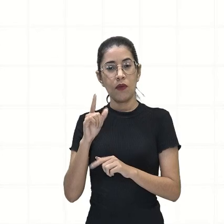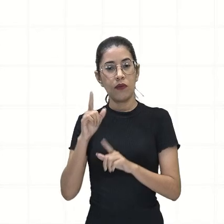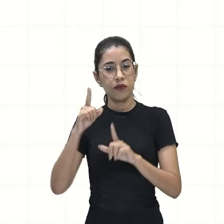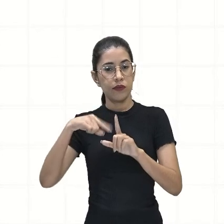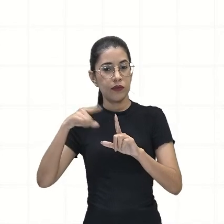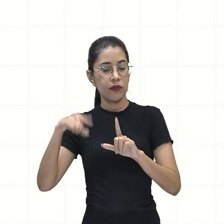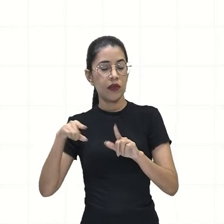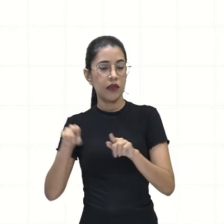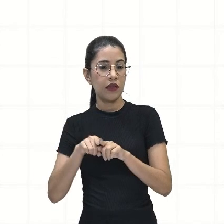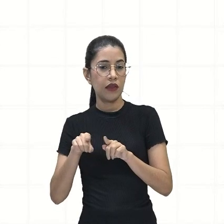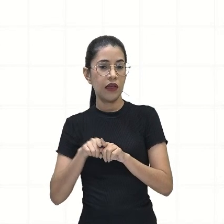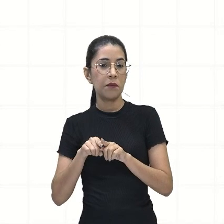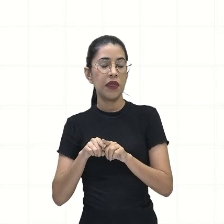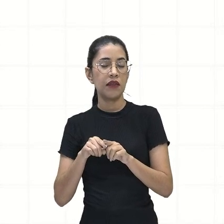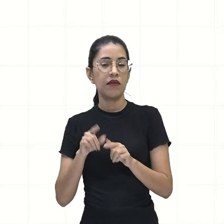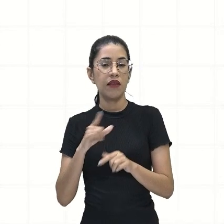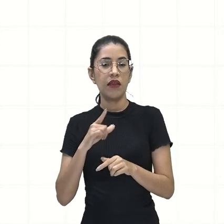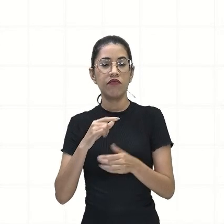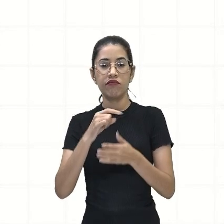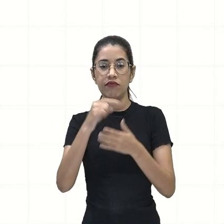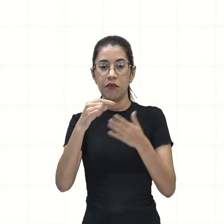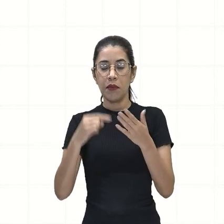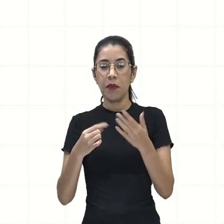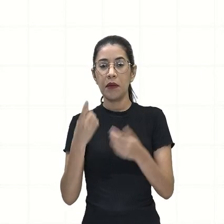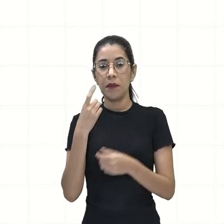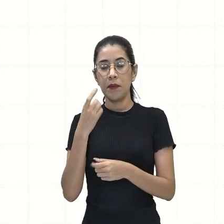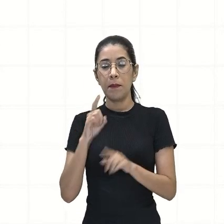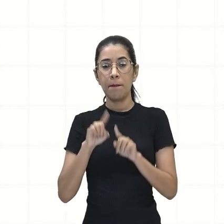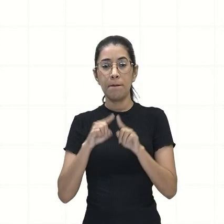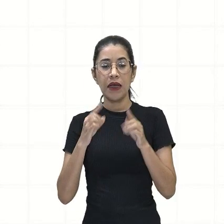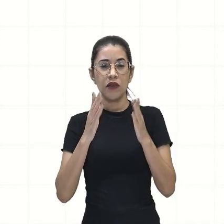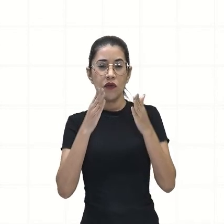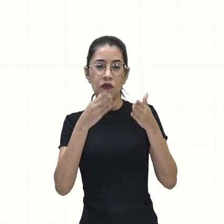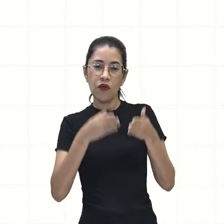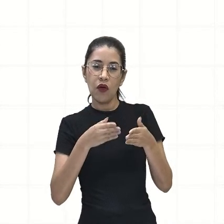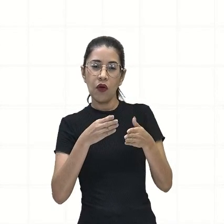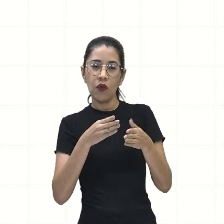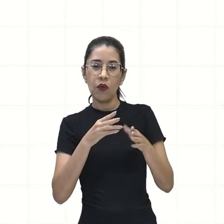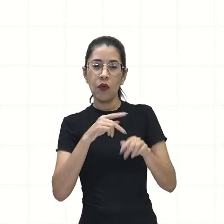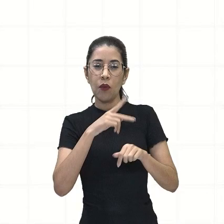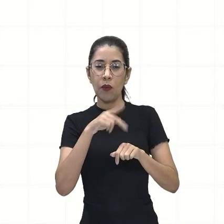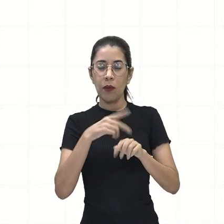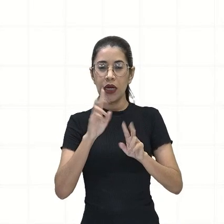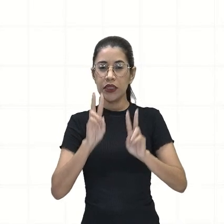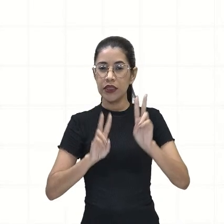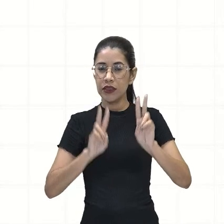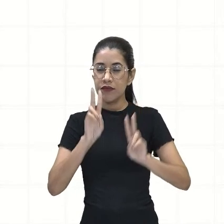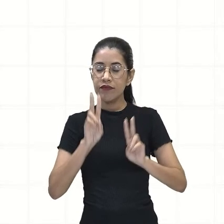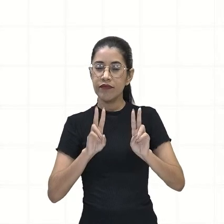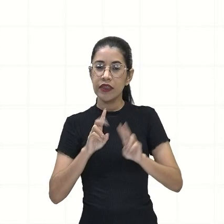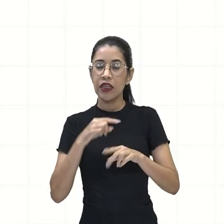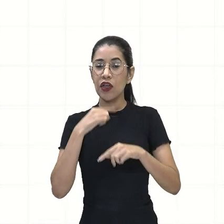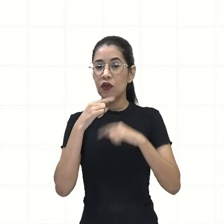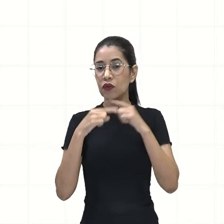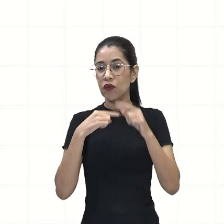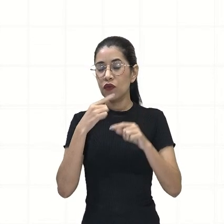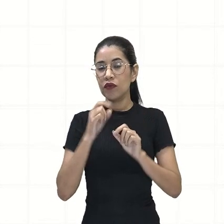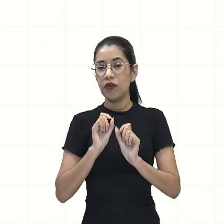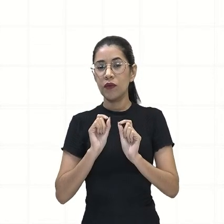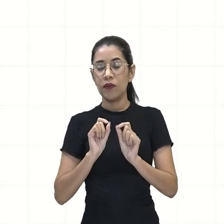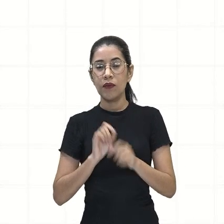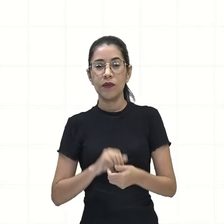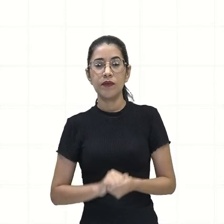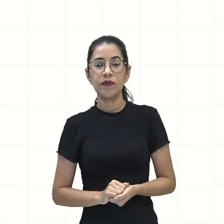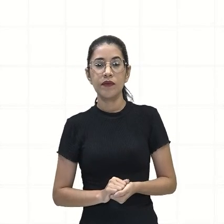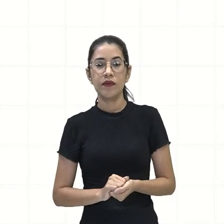tem até parâmetros bem interessantes. Mas quando eu olho exatamente no Chile, eu já fico com dúvida. Por quê? O Chile,